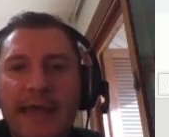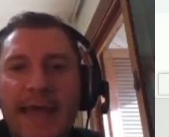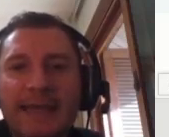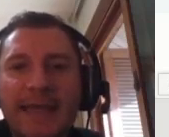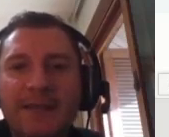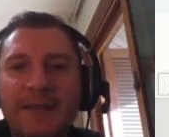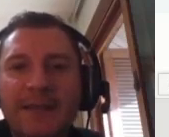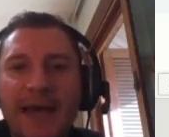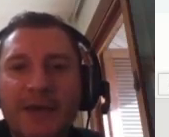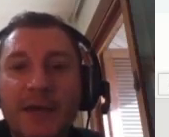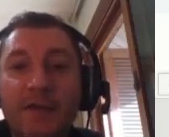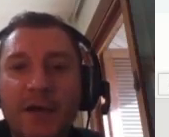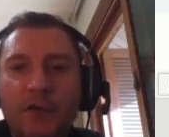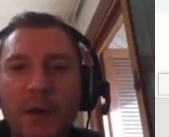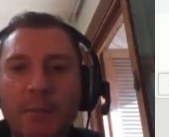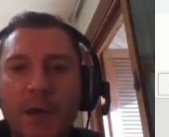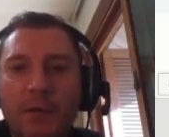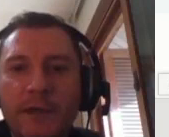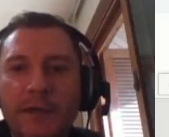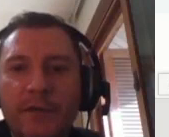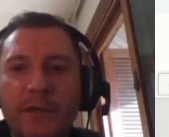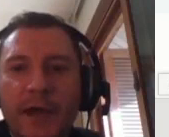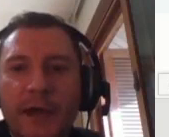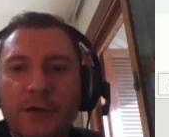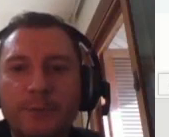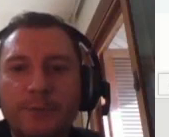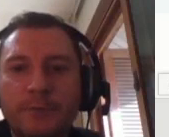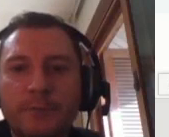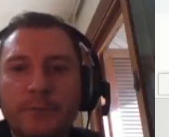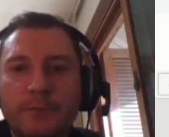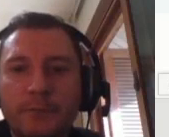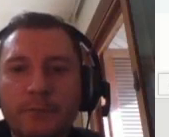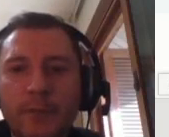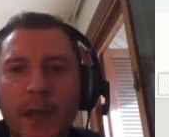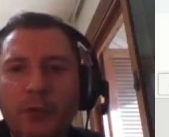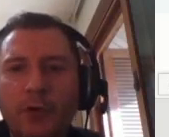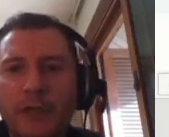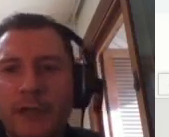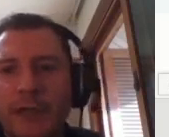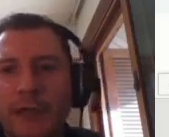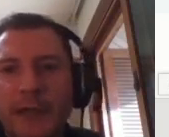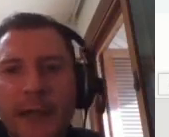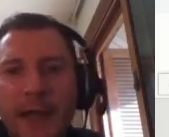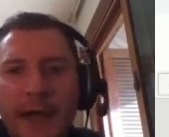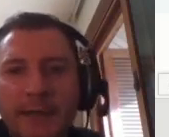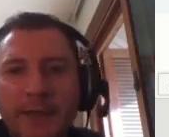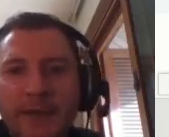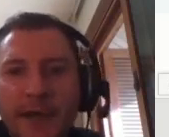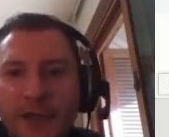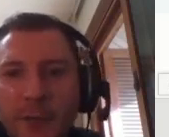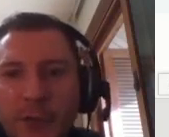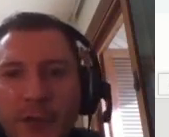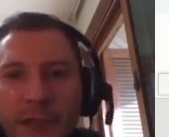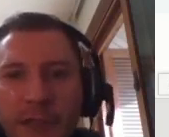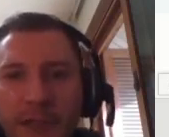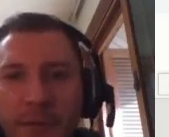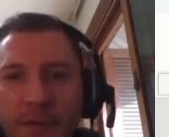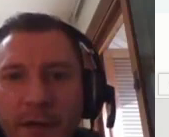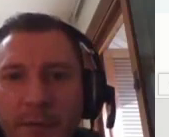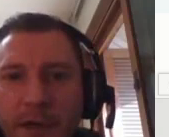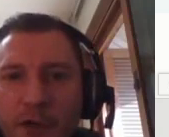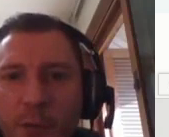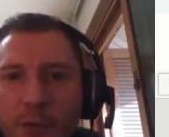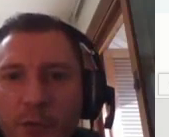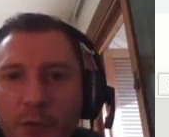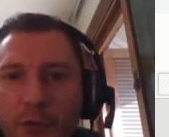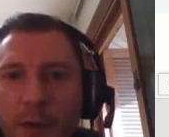é a densidade, quem faz o papel da densidade hamiltoniana. Né? A densidade hamiltoniana, basicamente, é